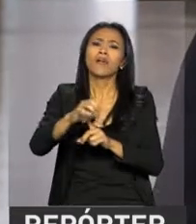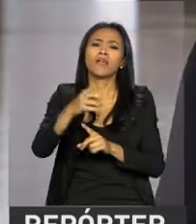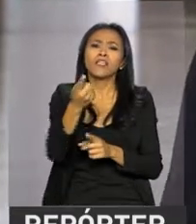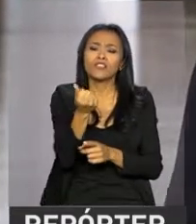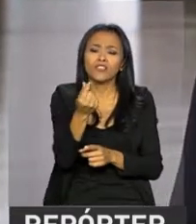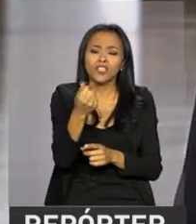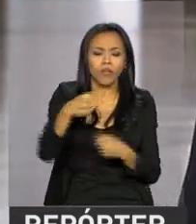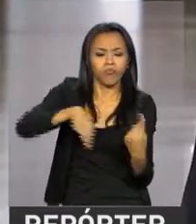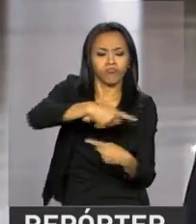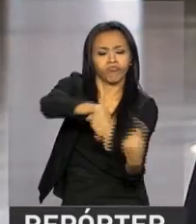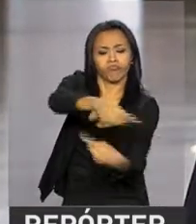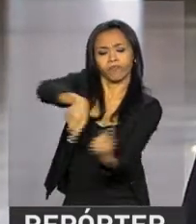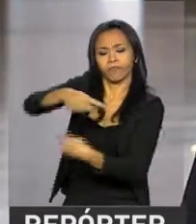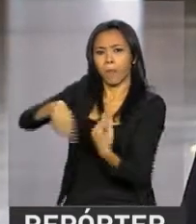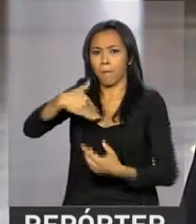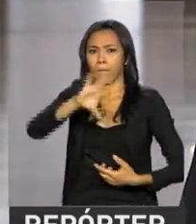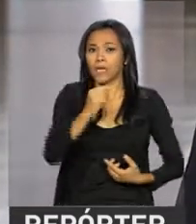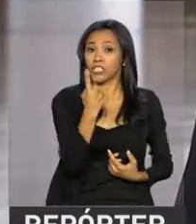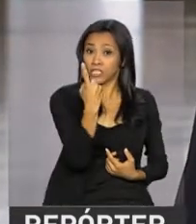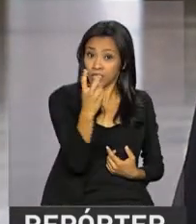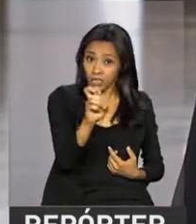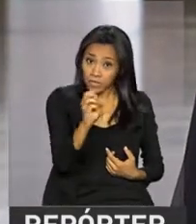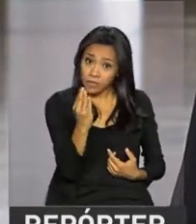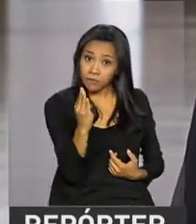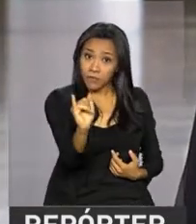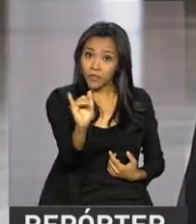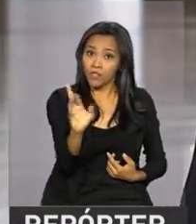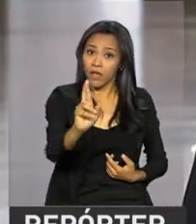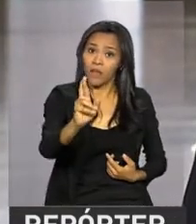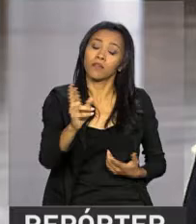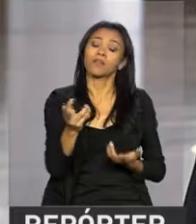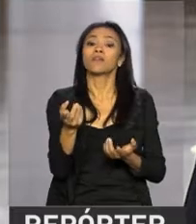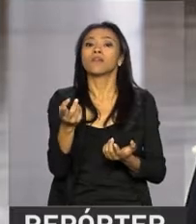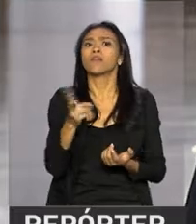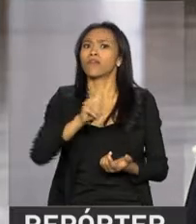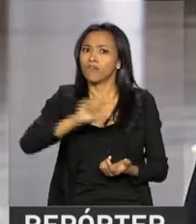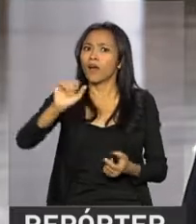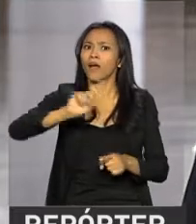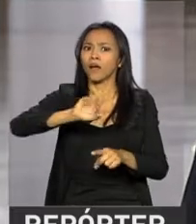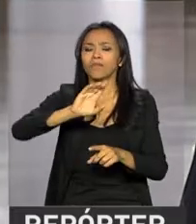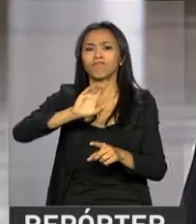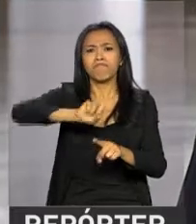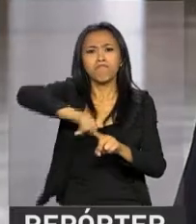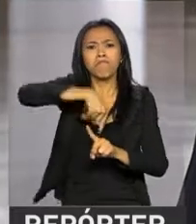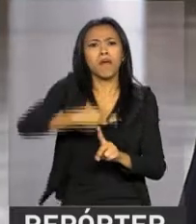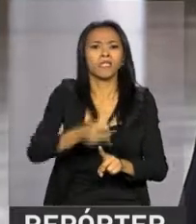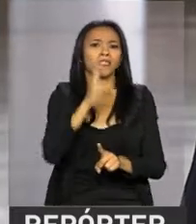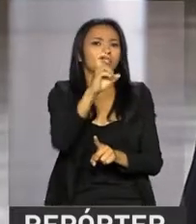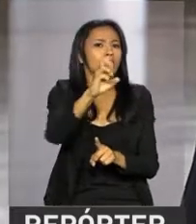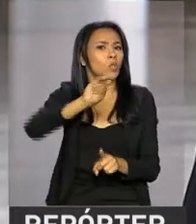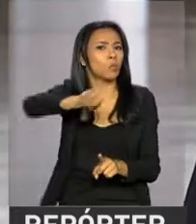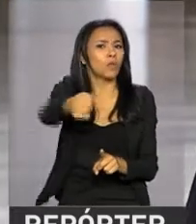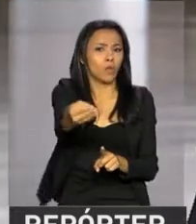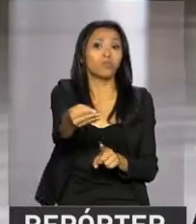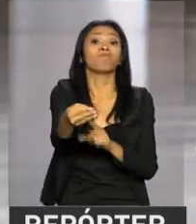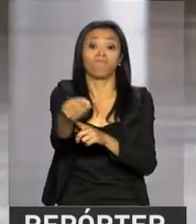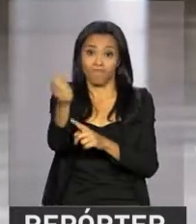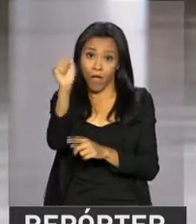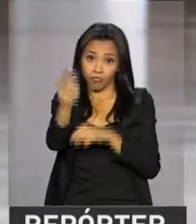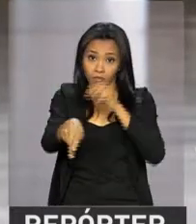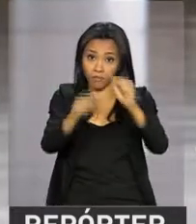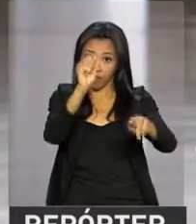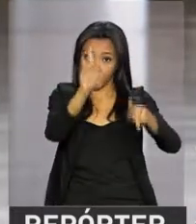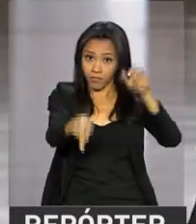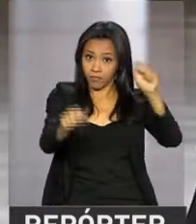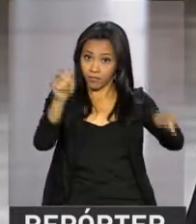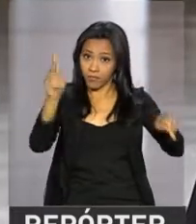mais de 15 bilhões de reais e atenderá ir mais de 5 milhões de aposentados ou seca ou